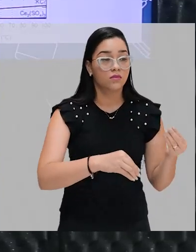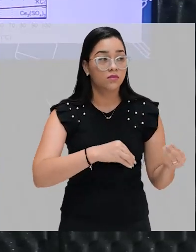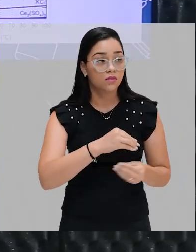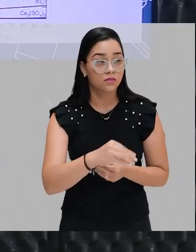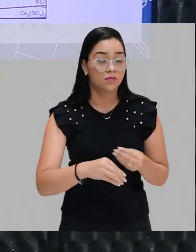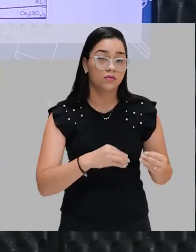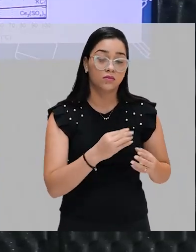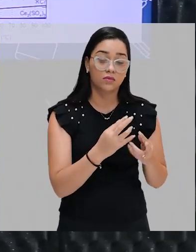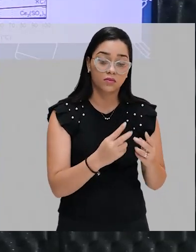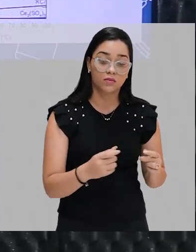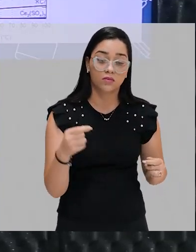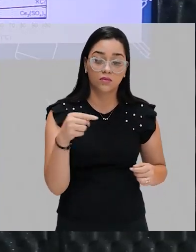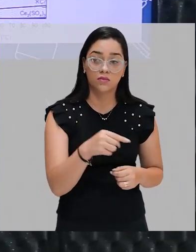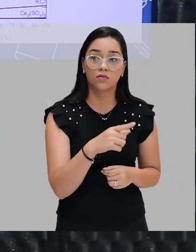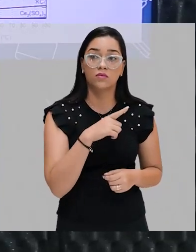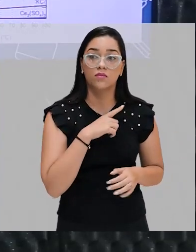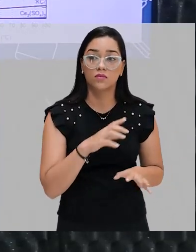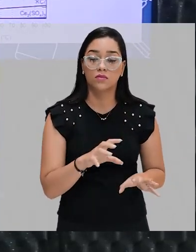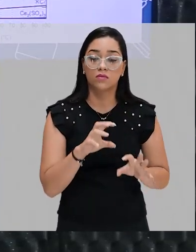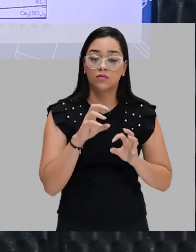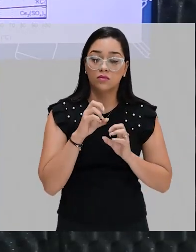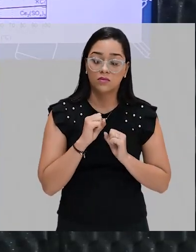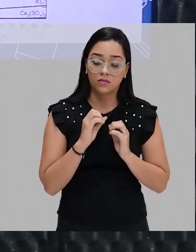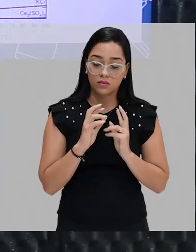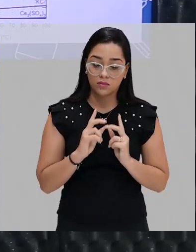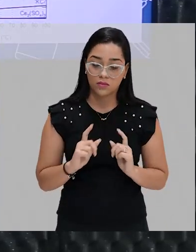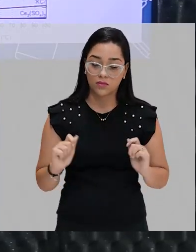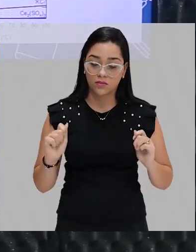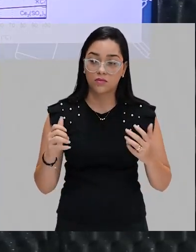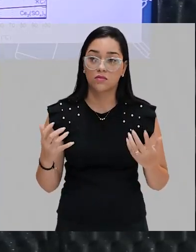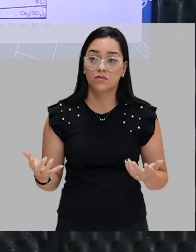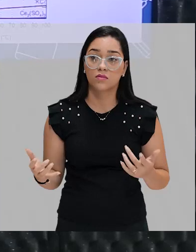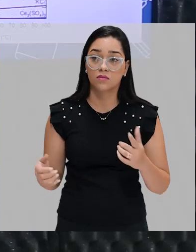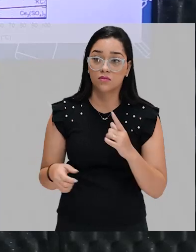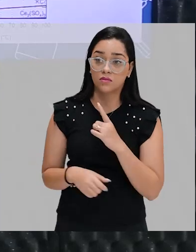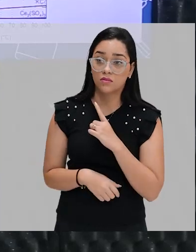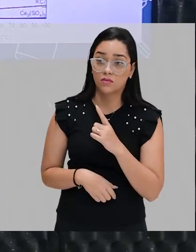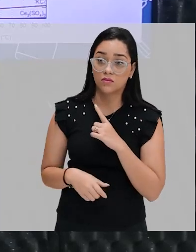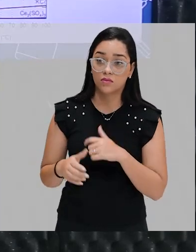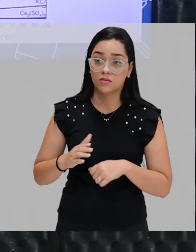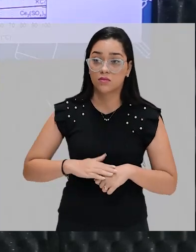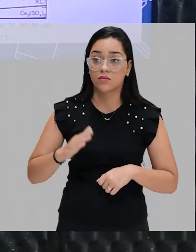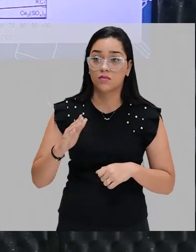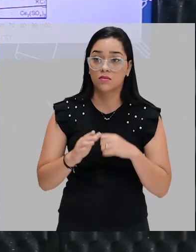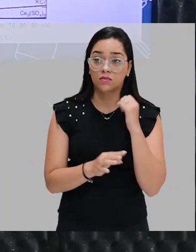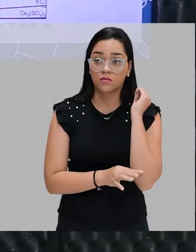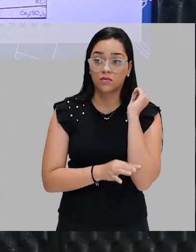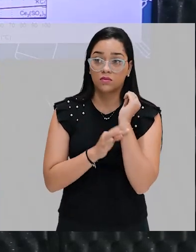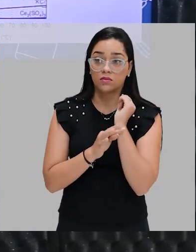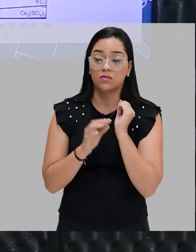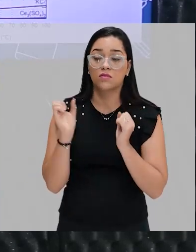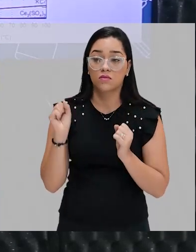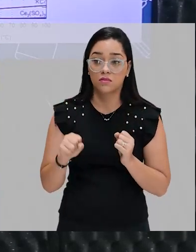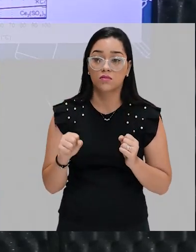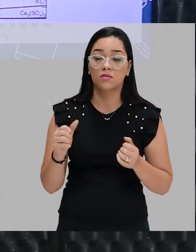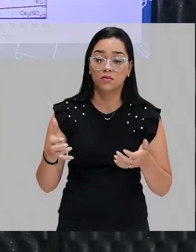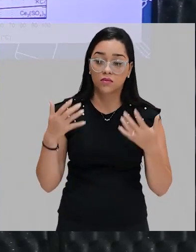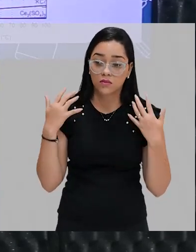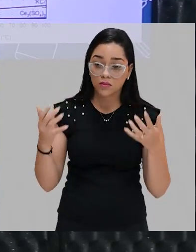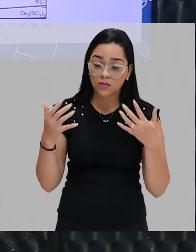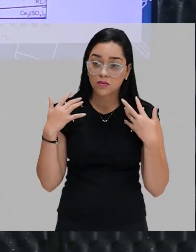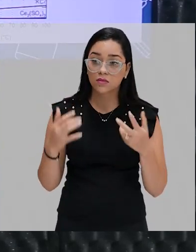sua dissolução, absorve calor. Então, quanto maior a temperatura, mais calor